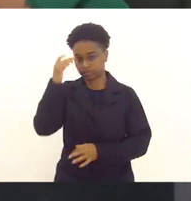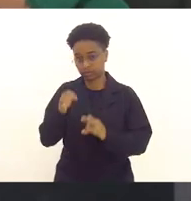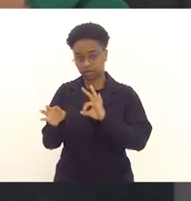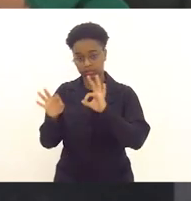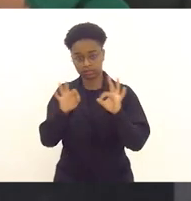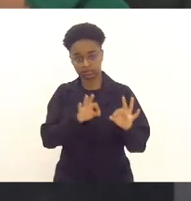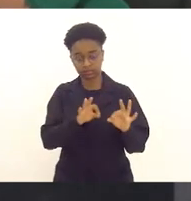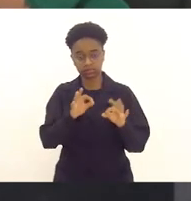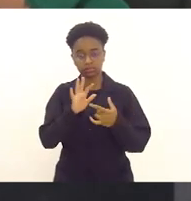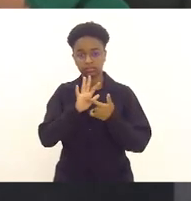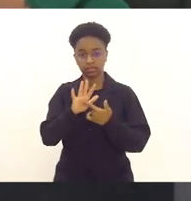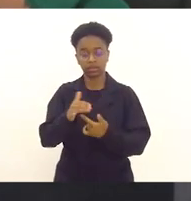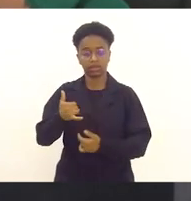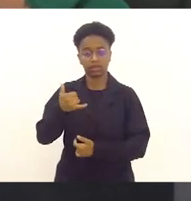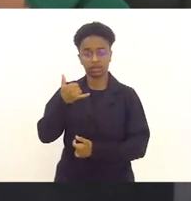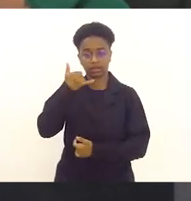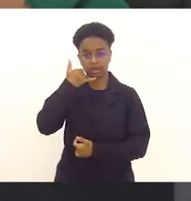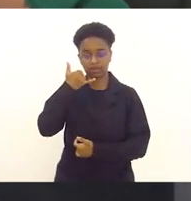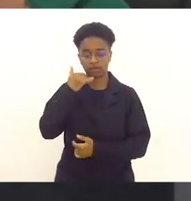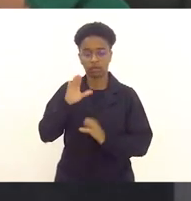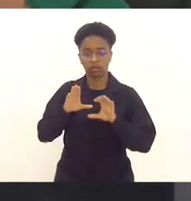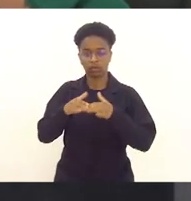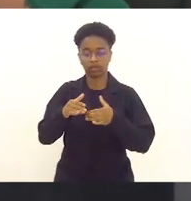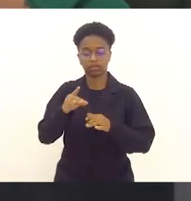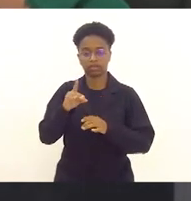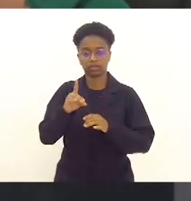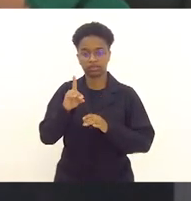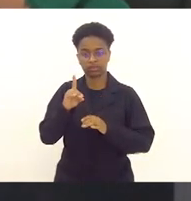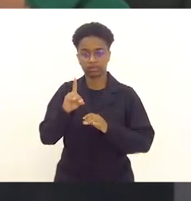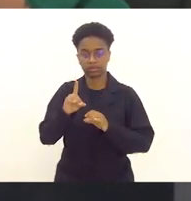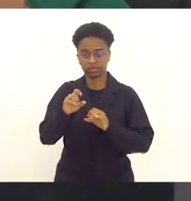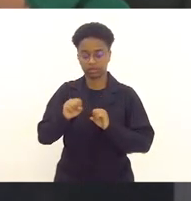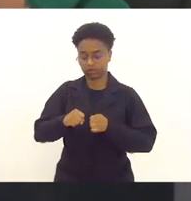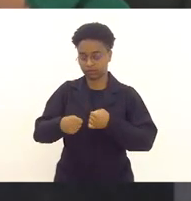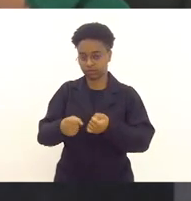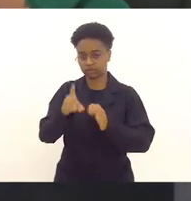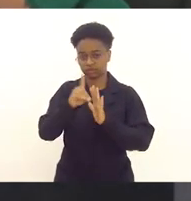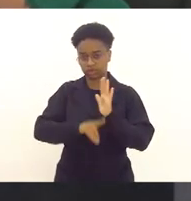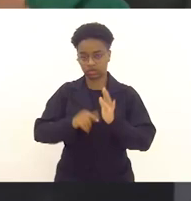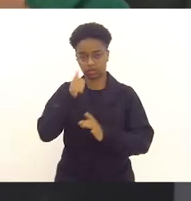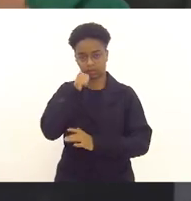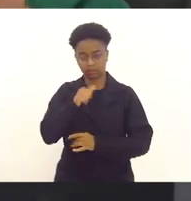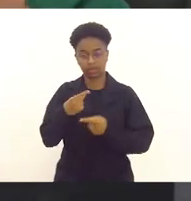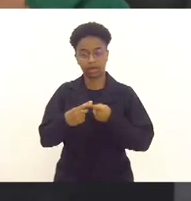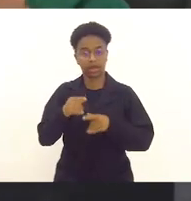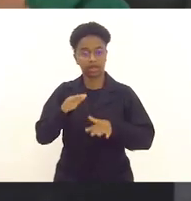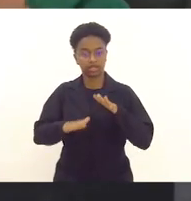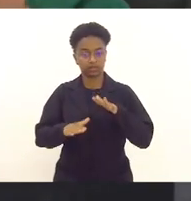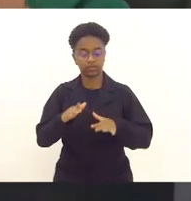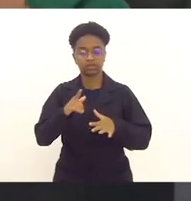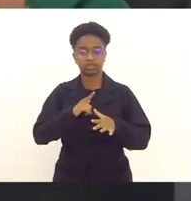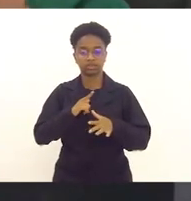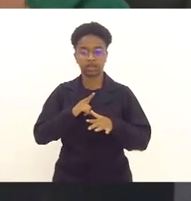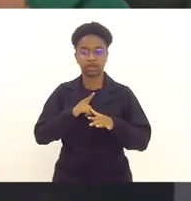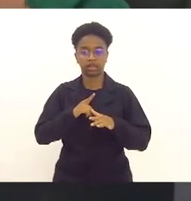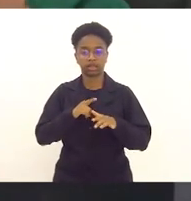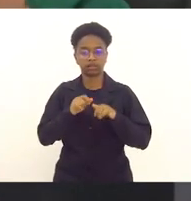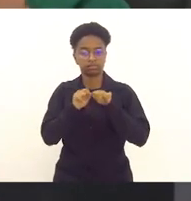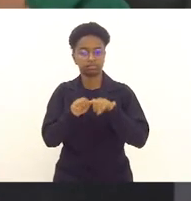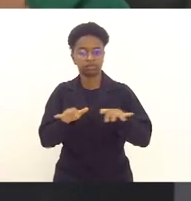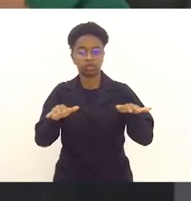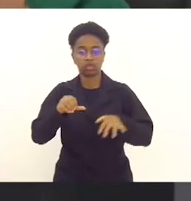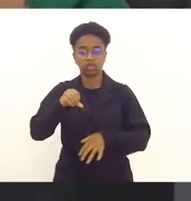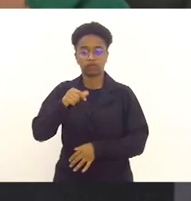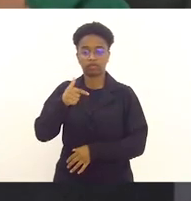passar aqui o telefone da comissão de defesa dos direitos da mulher que muitas vezes a gente tem essa transmissão para